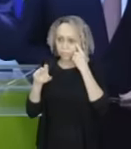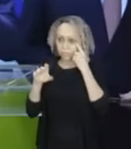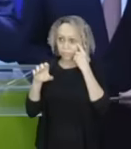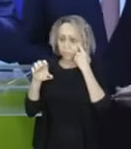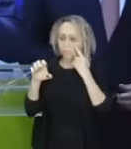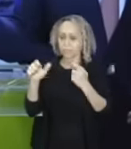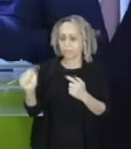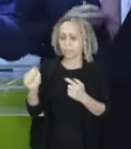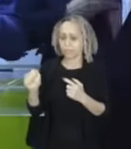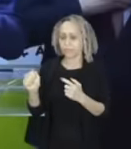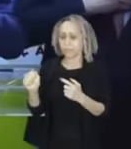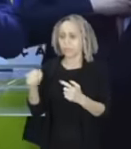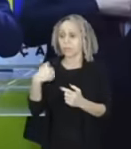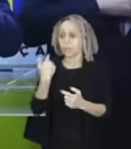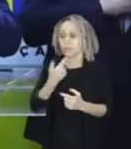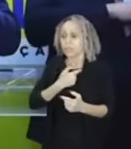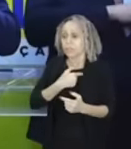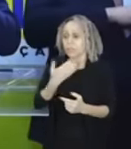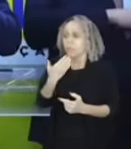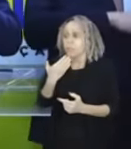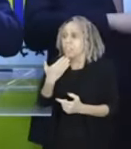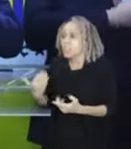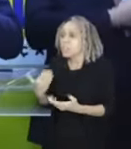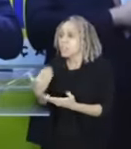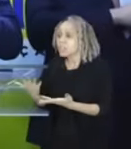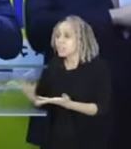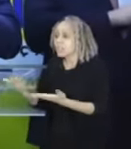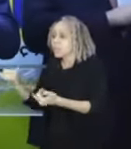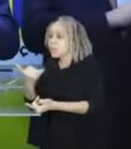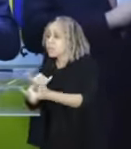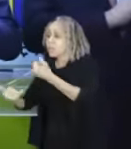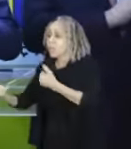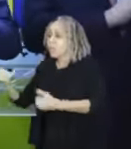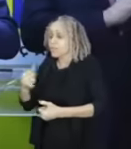desmatamento nos vários biomas